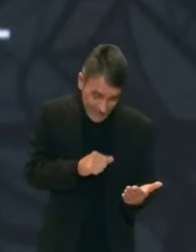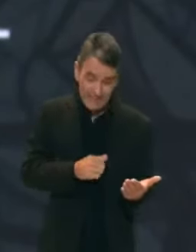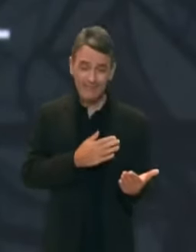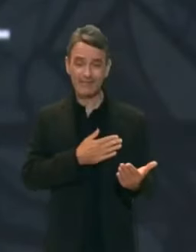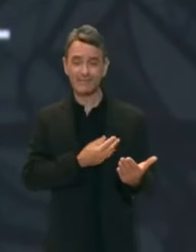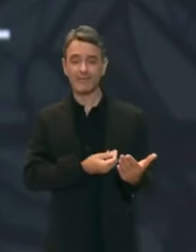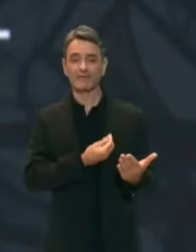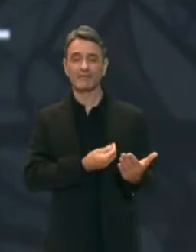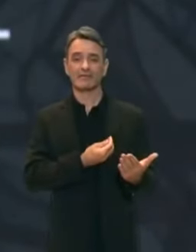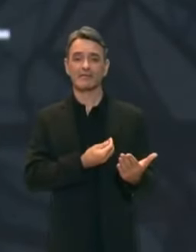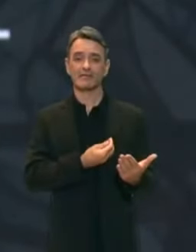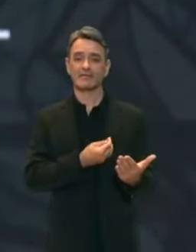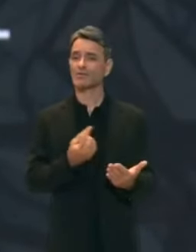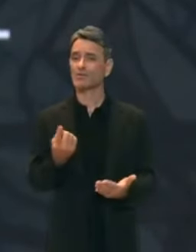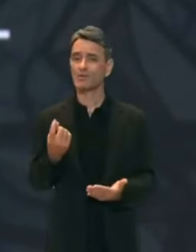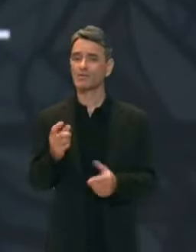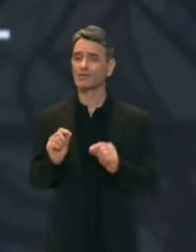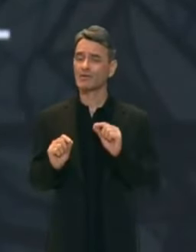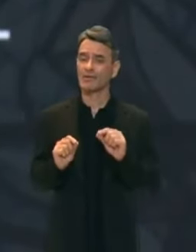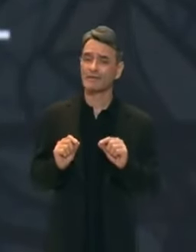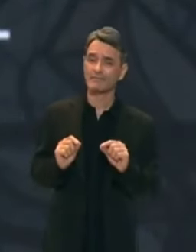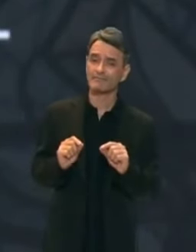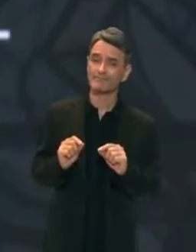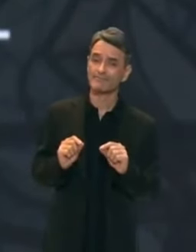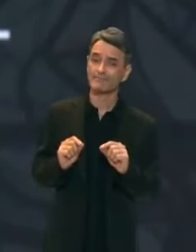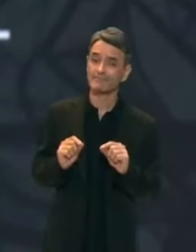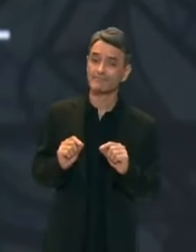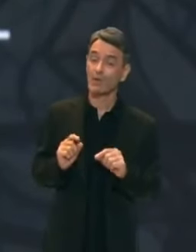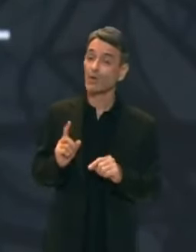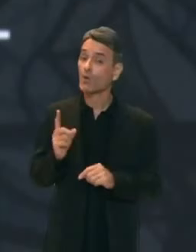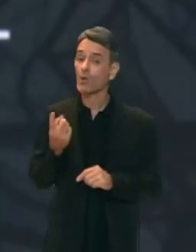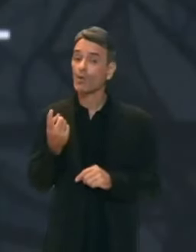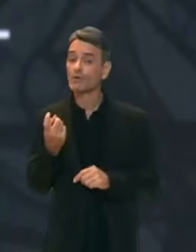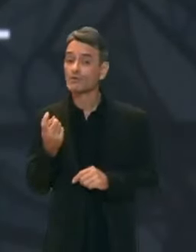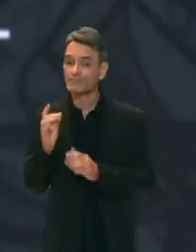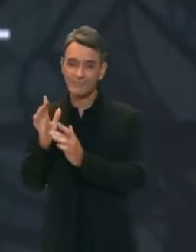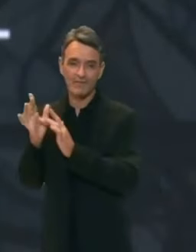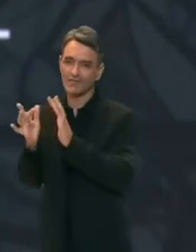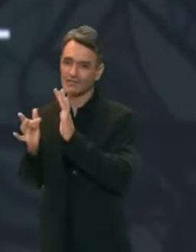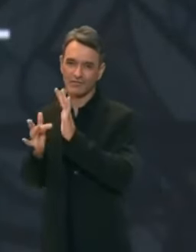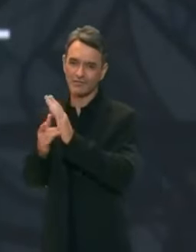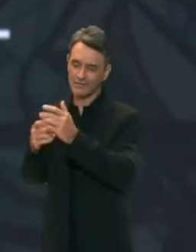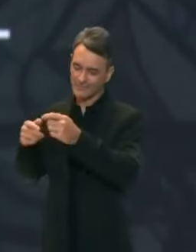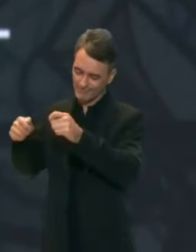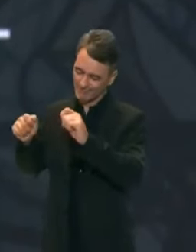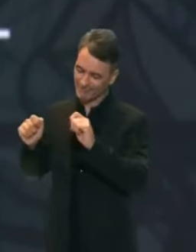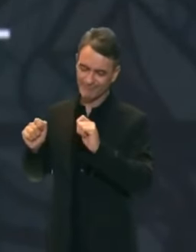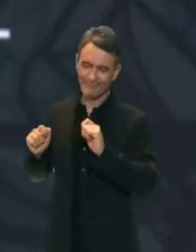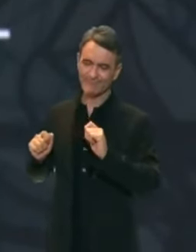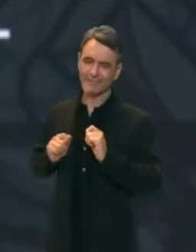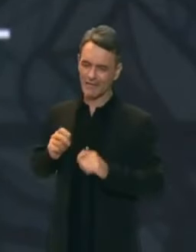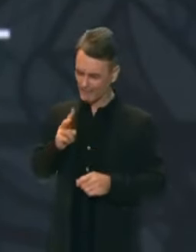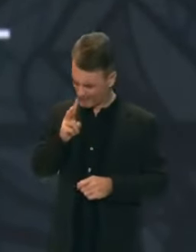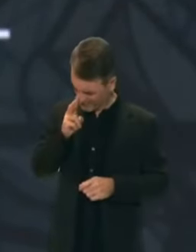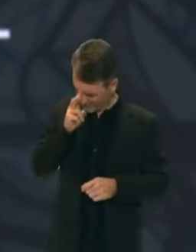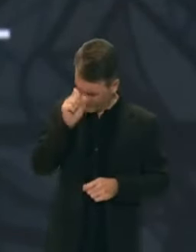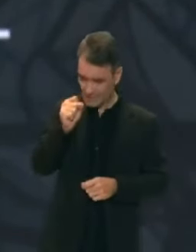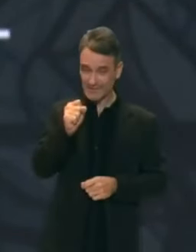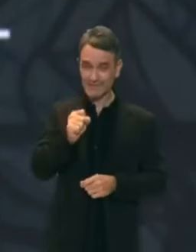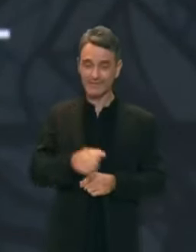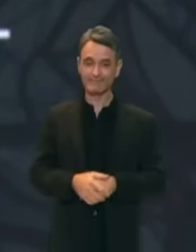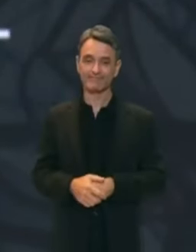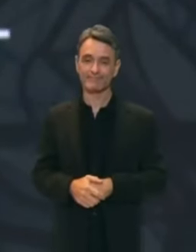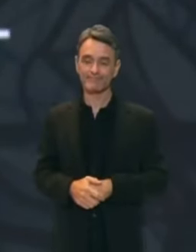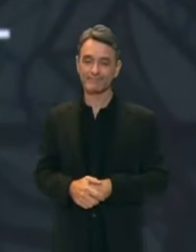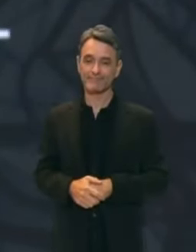o único que pode fazer isso por mim e por você é Jesus. Porque a palavra de